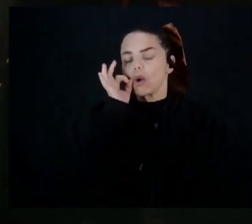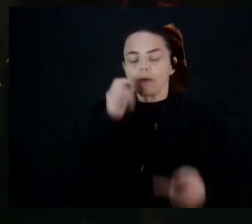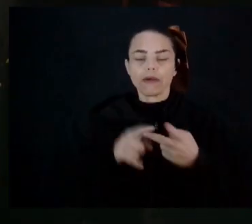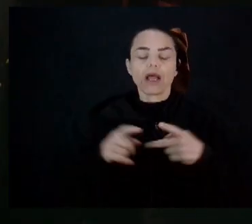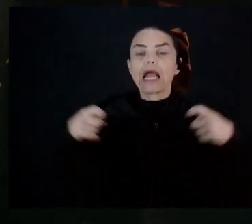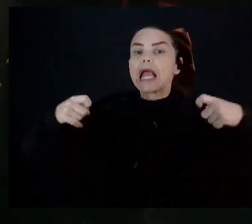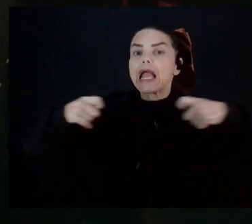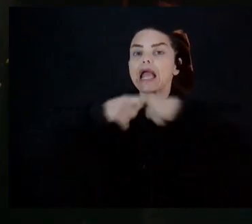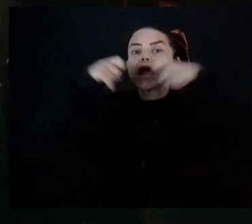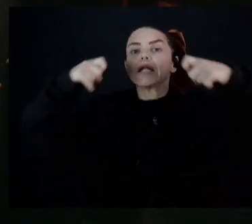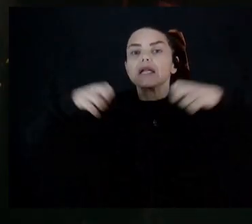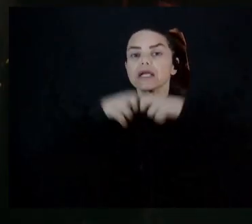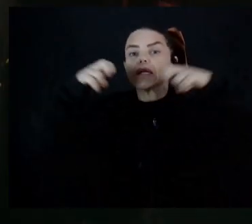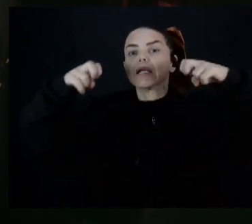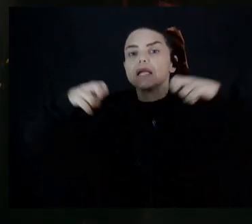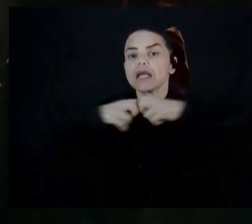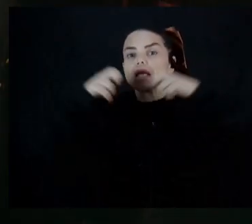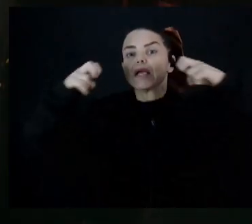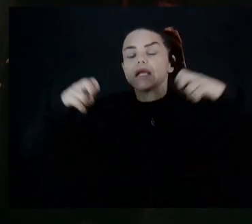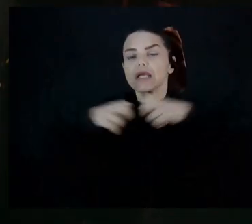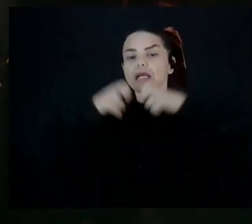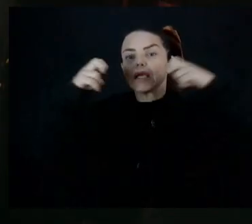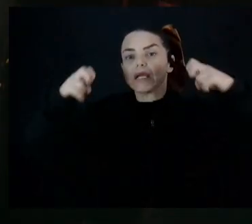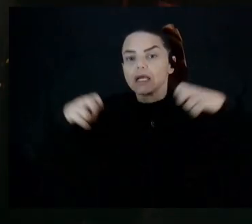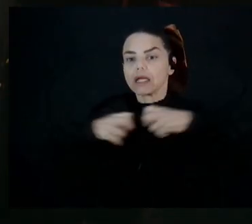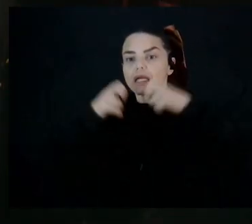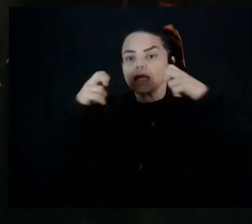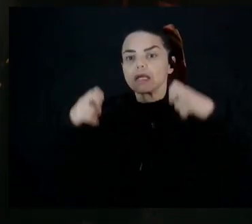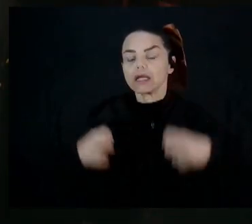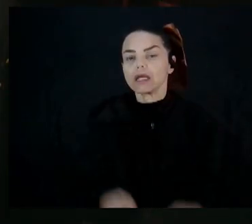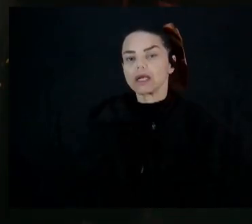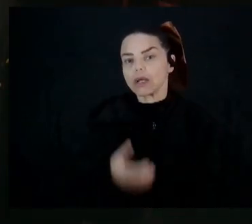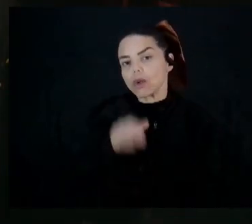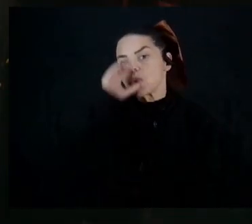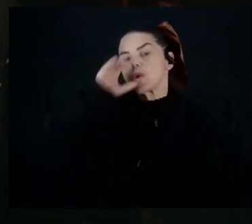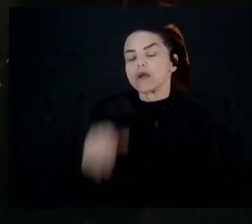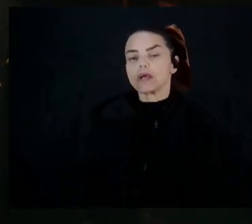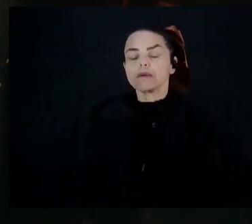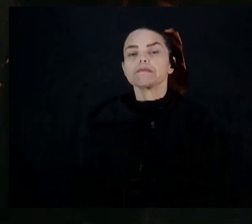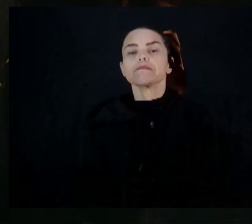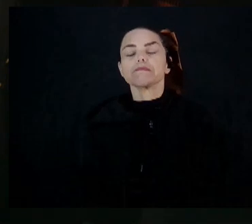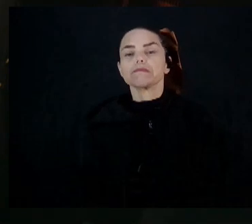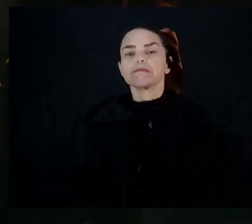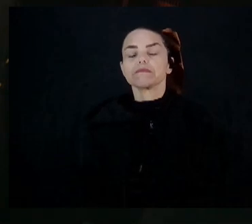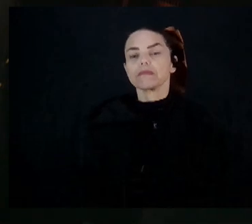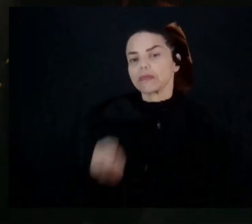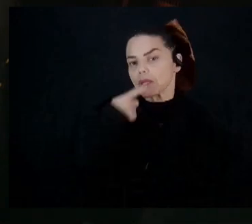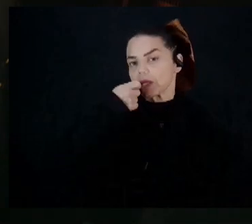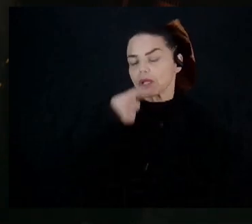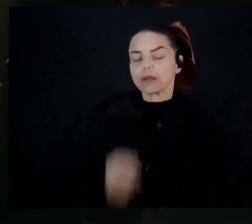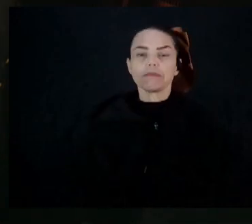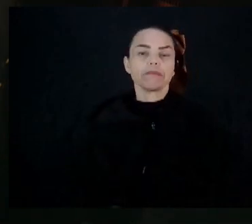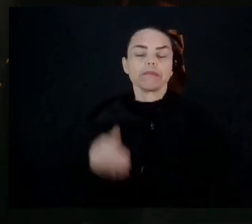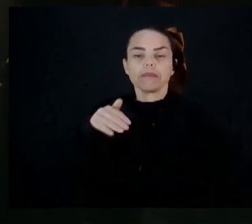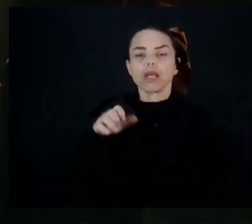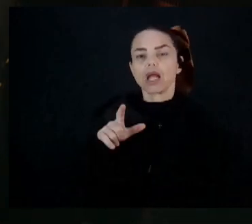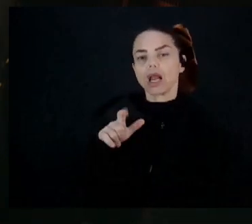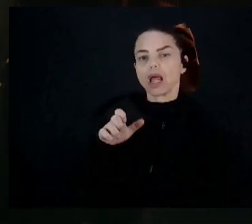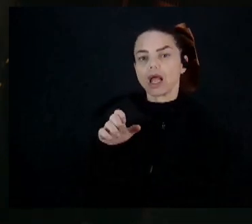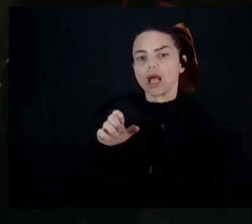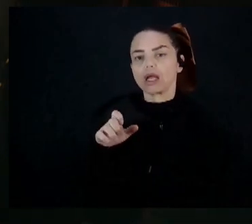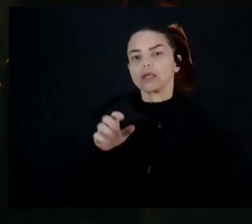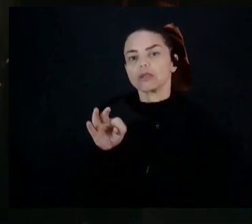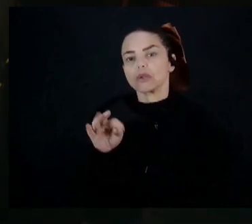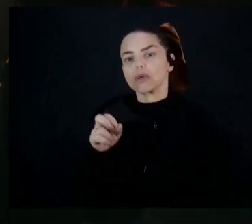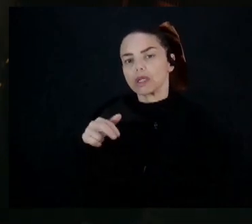o energético aliado a um medicamento para dormir. Tem gente que toma melatonina, mas esquece que a melatonina é produzida pelo